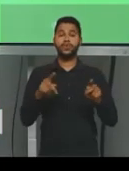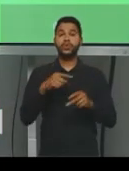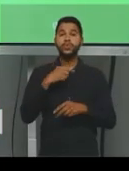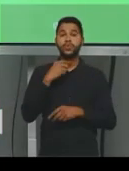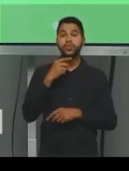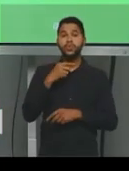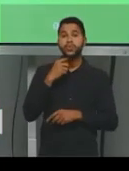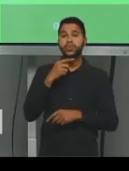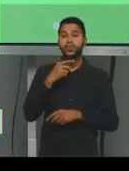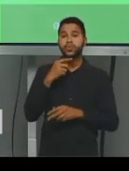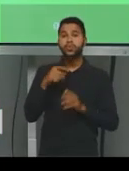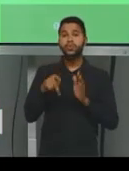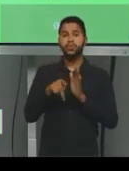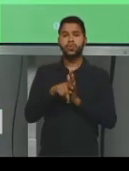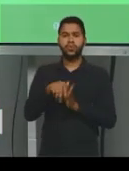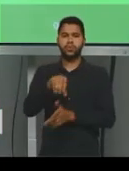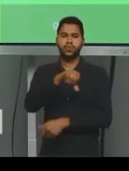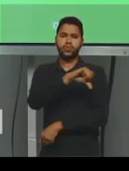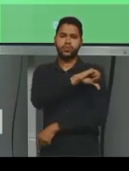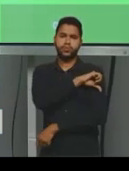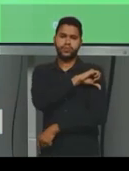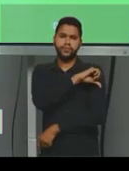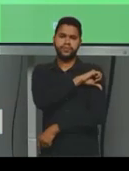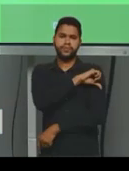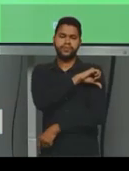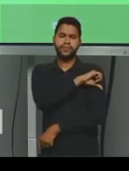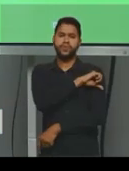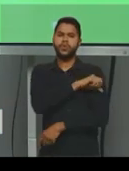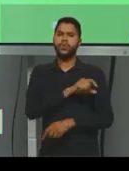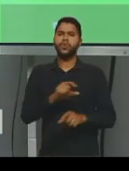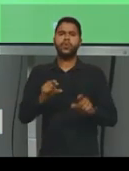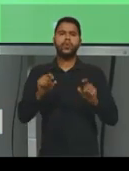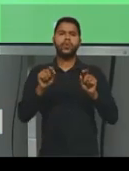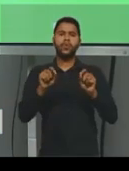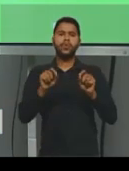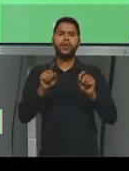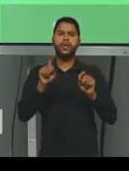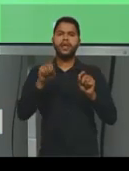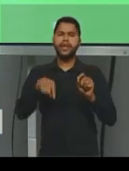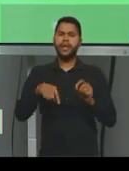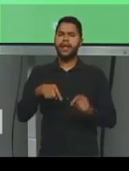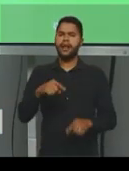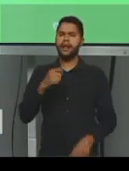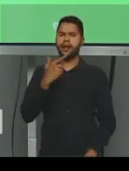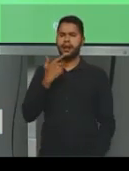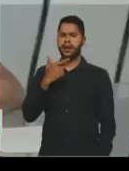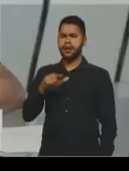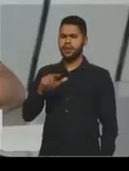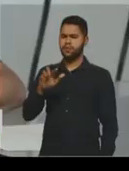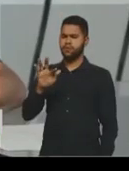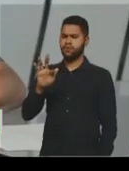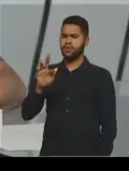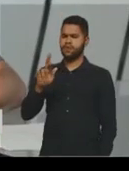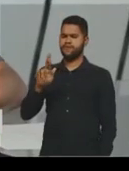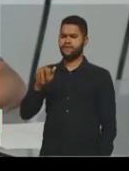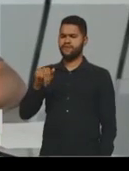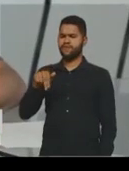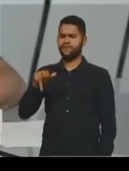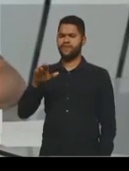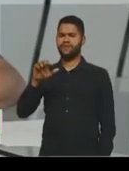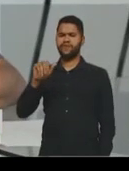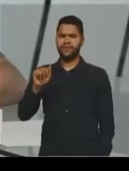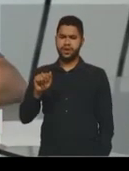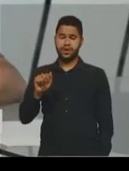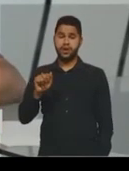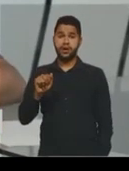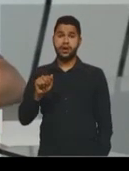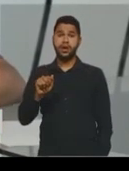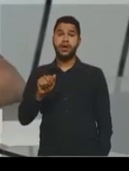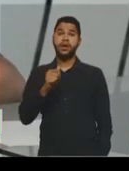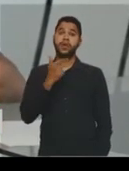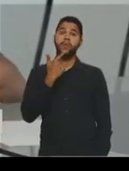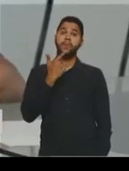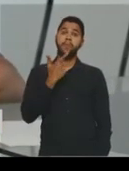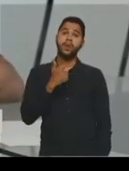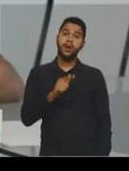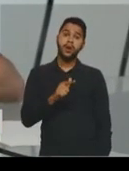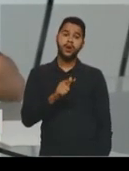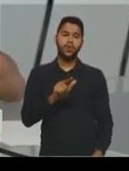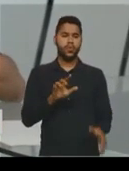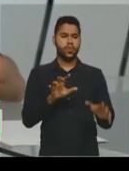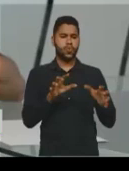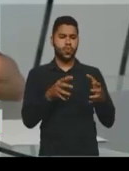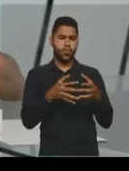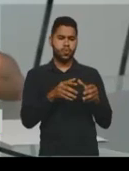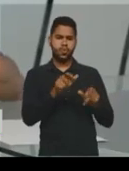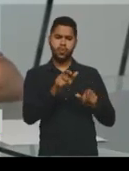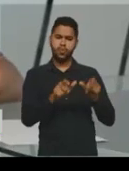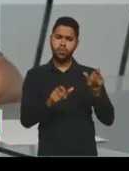agora é uma dúvida de 9º ano. Neme, o que é língua franca? Então, a língua franca, né, é uma língua onde um grupo de